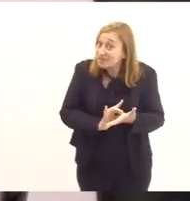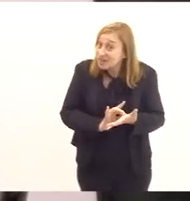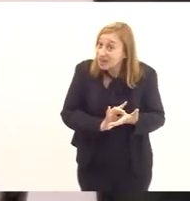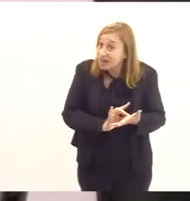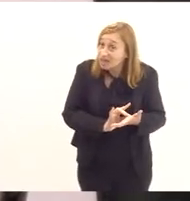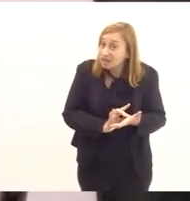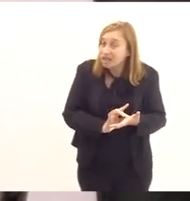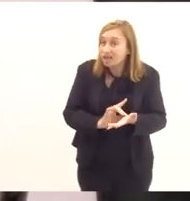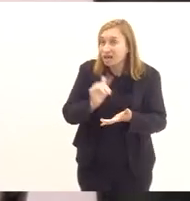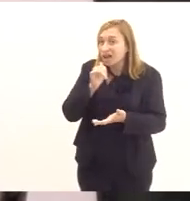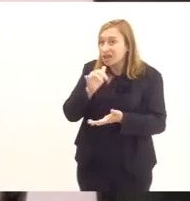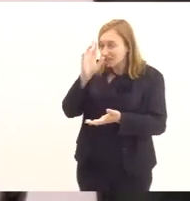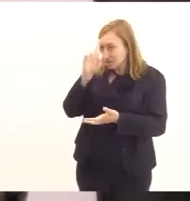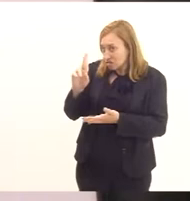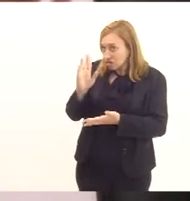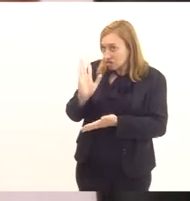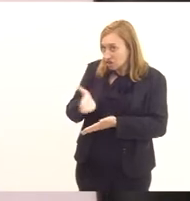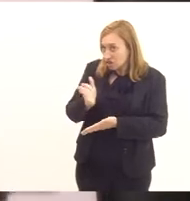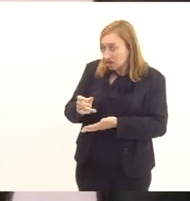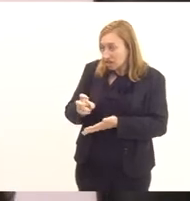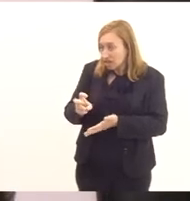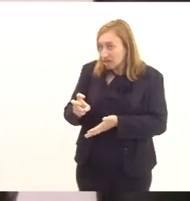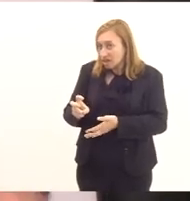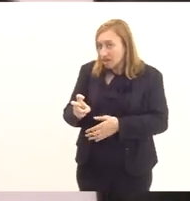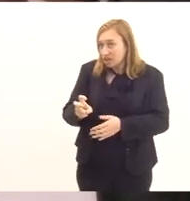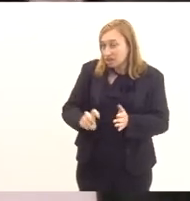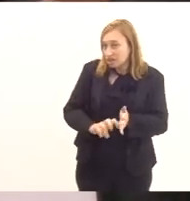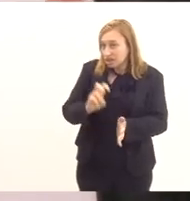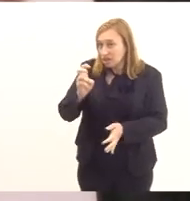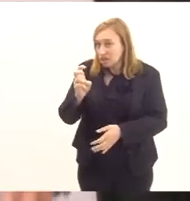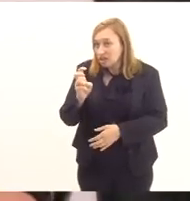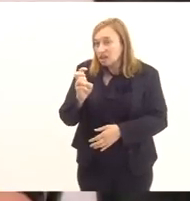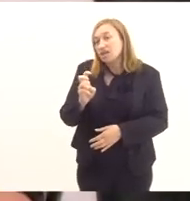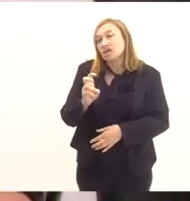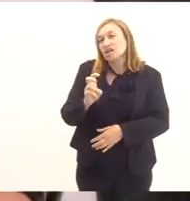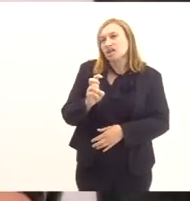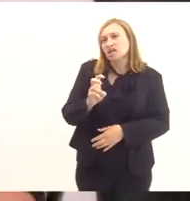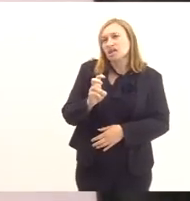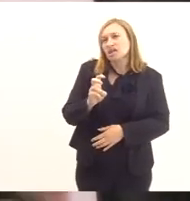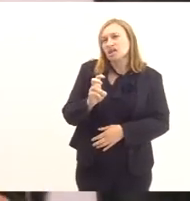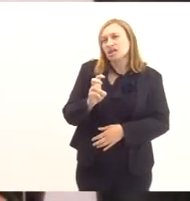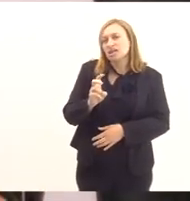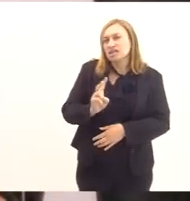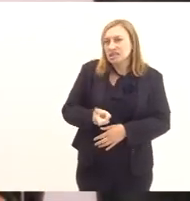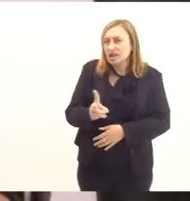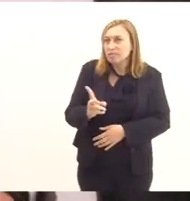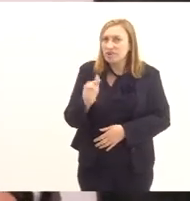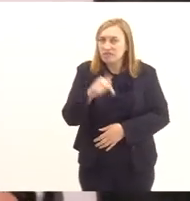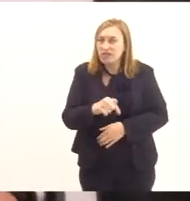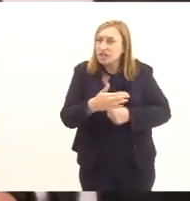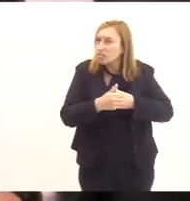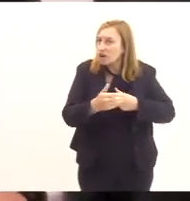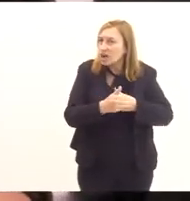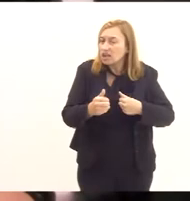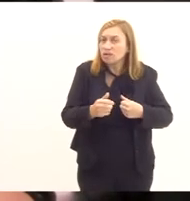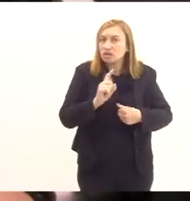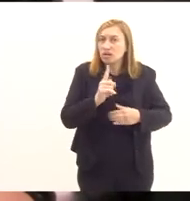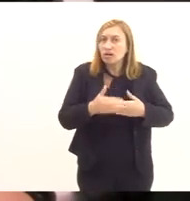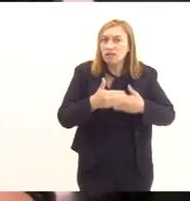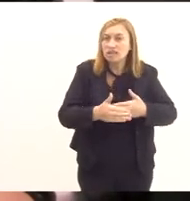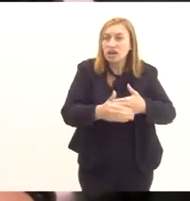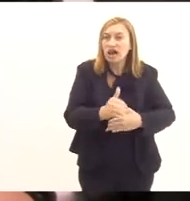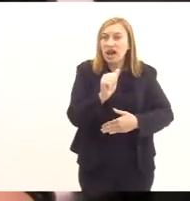a senhora já era quinta vez que vem aqui com todo carinho e nós lançamos O que que a série vai